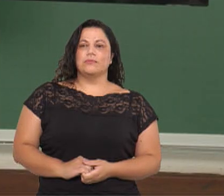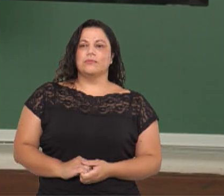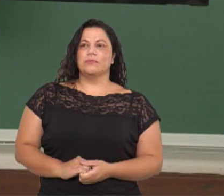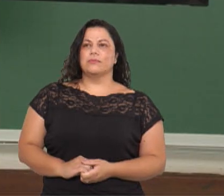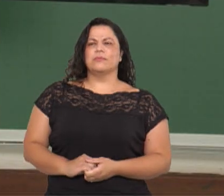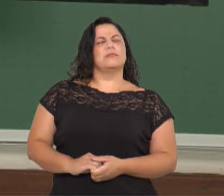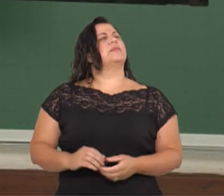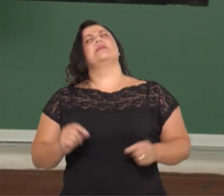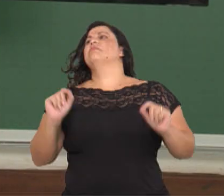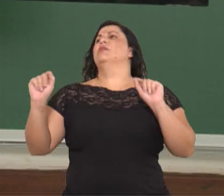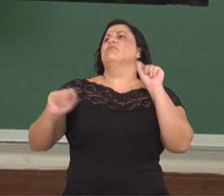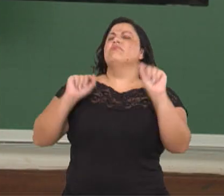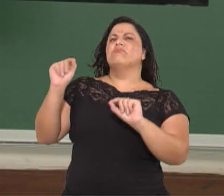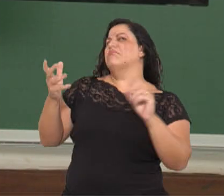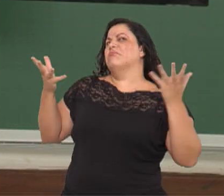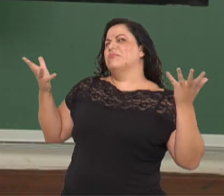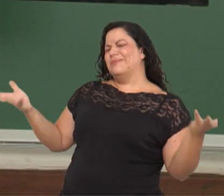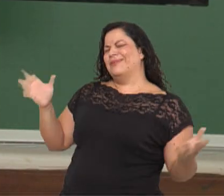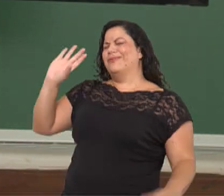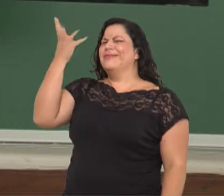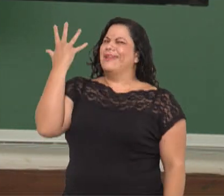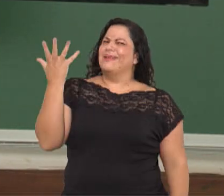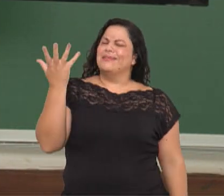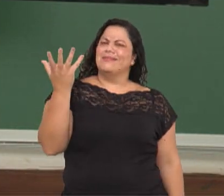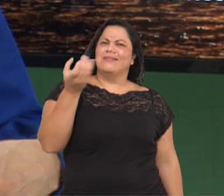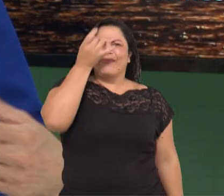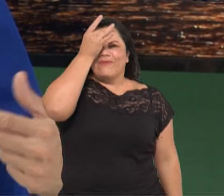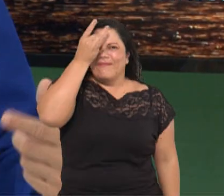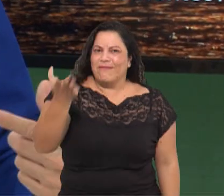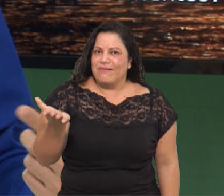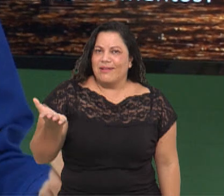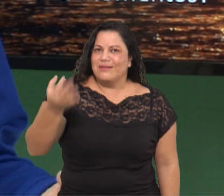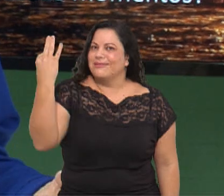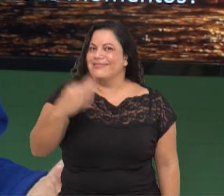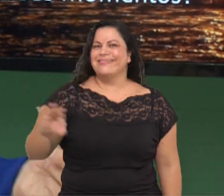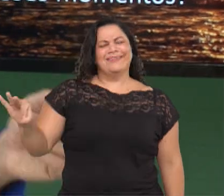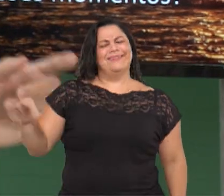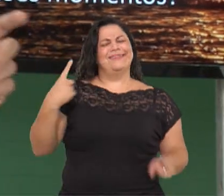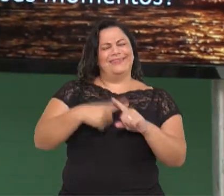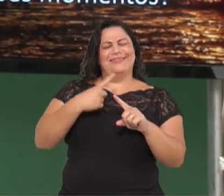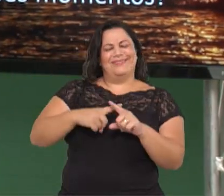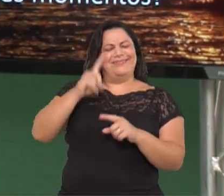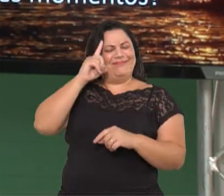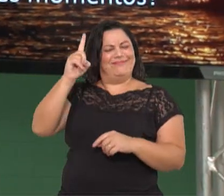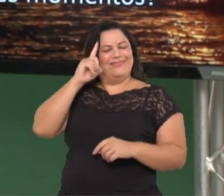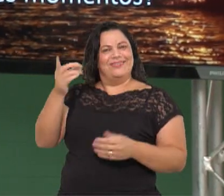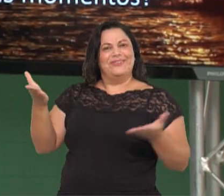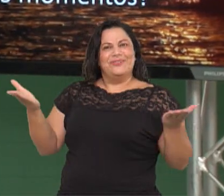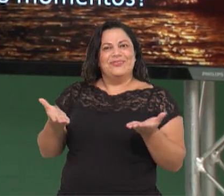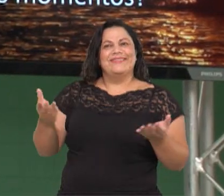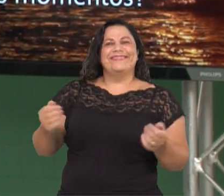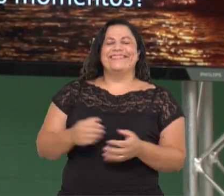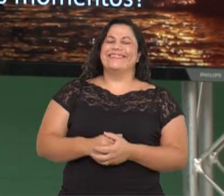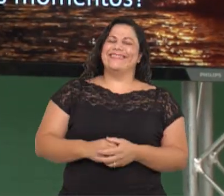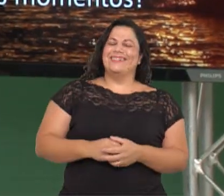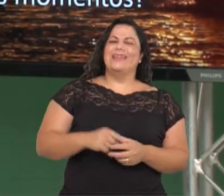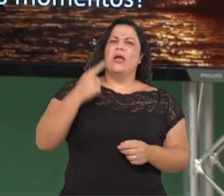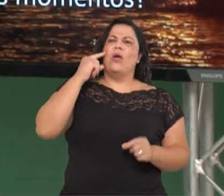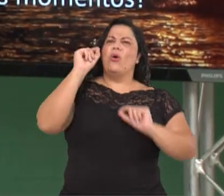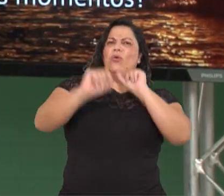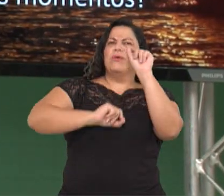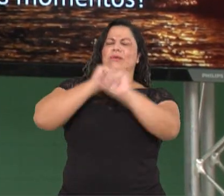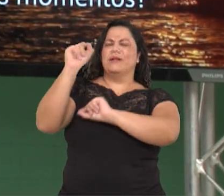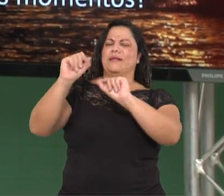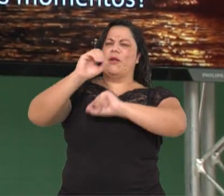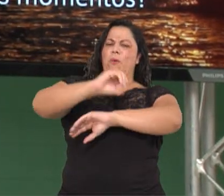Então, o que será que acontece? Foi fácil? Com certeza, isso é do nosso dia a dia. Então, se ao nascer do sol